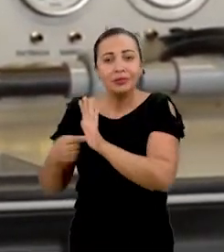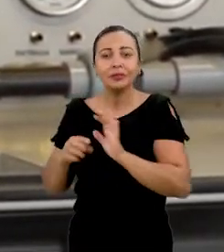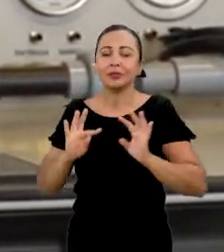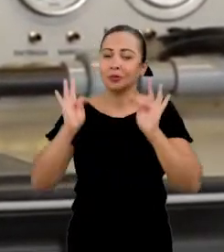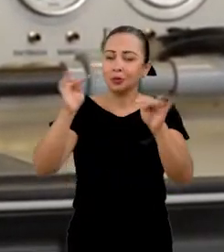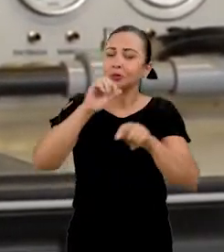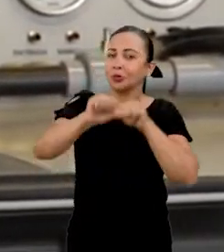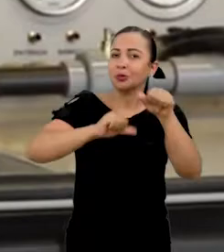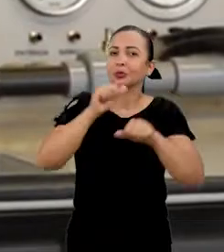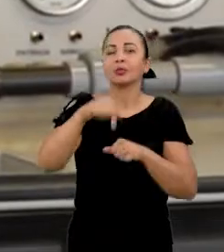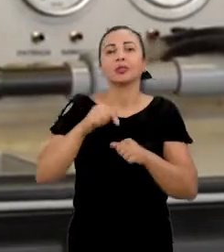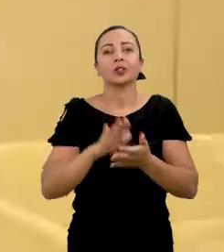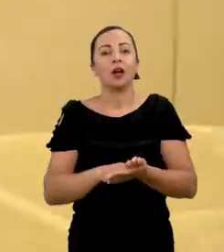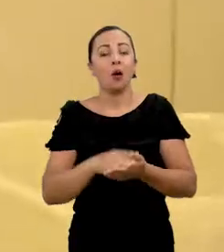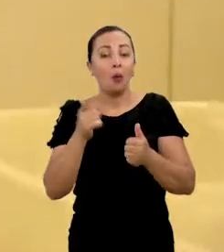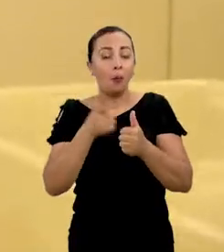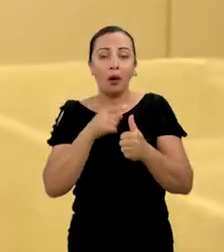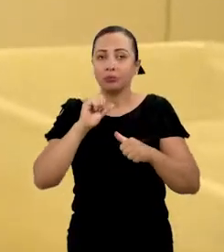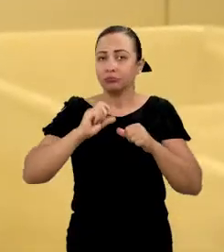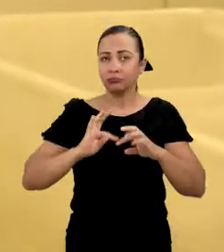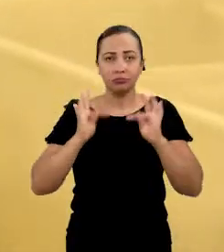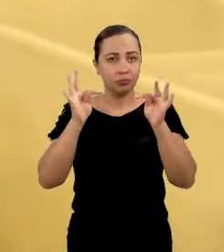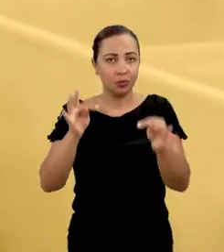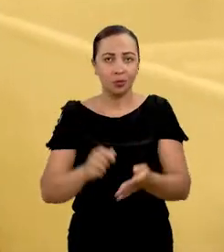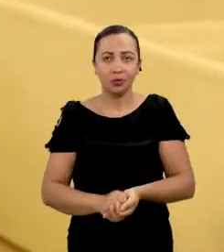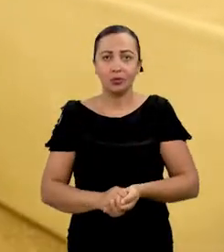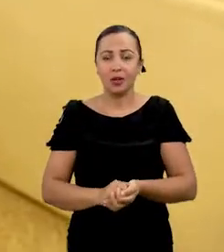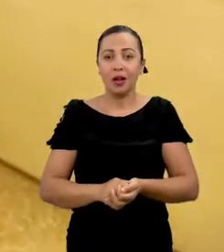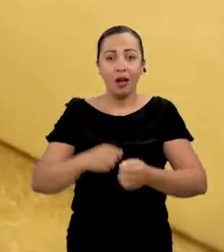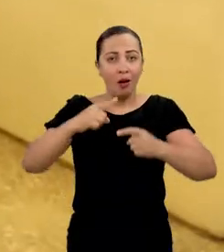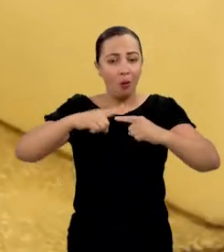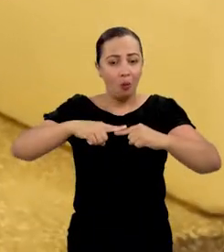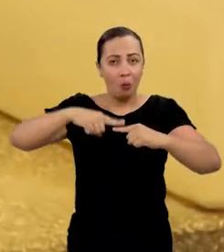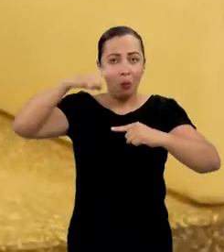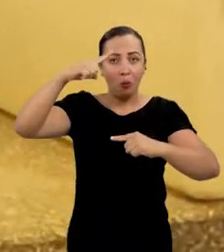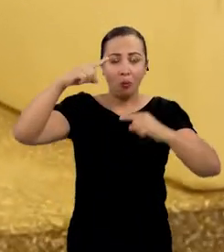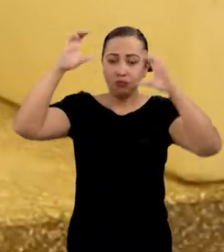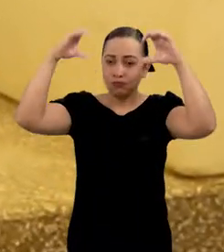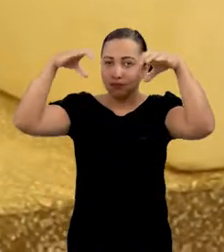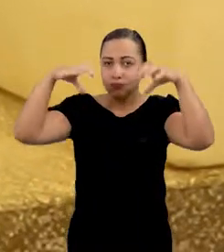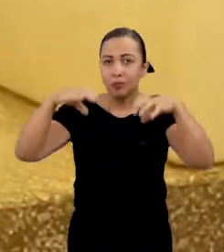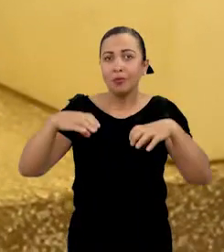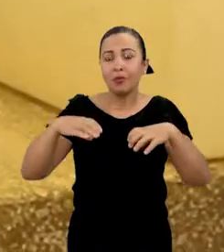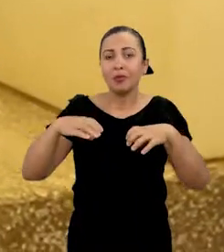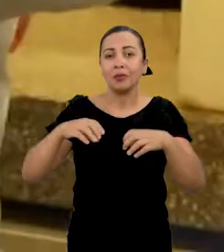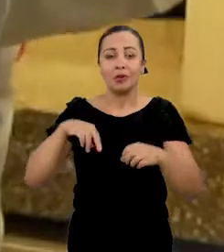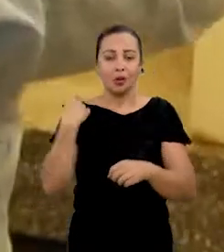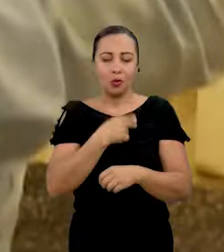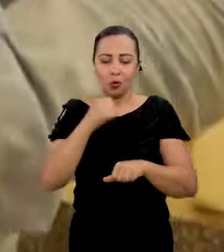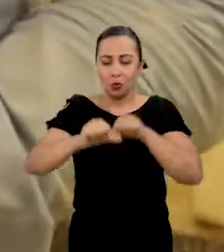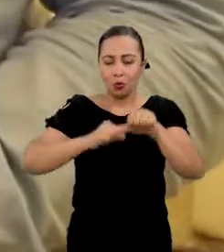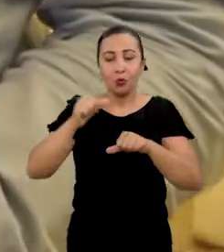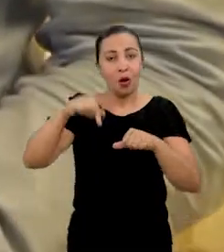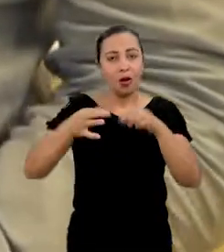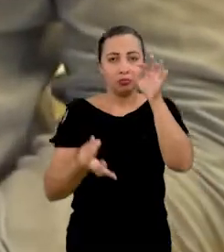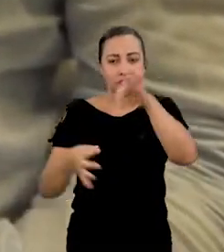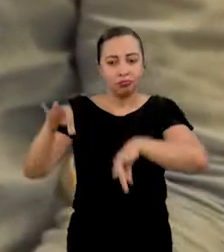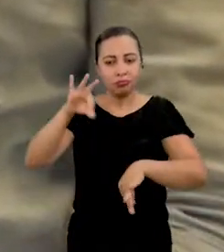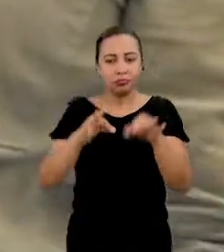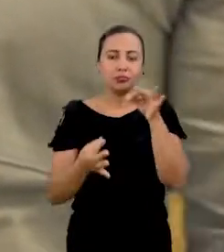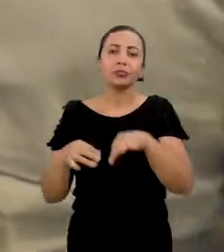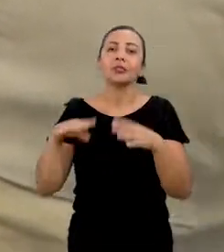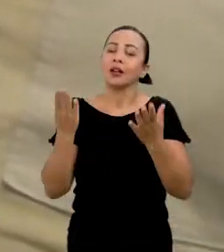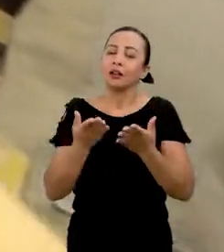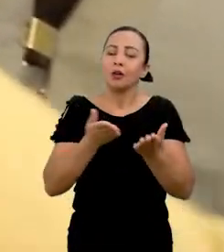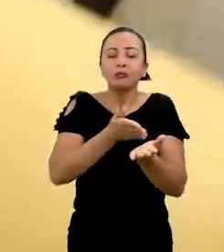tecnologias que a gente desenvolve aqui. Uma dessas tecnologias é um pluviômetro que nós desenvolvemos aqui no laboratório